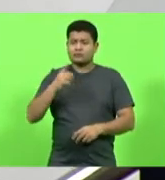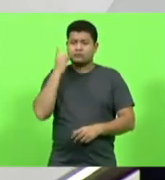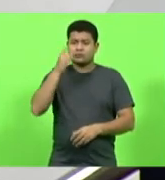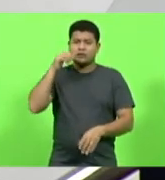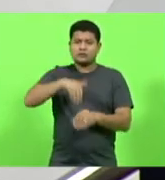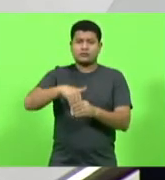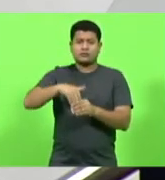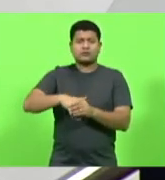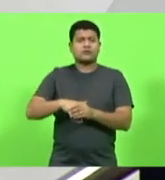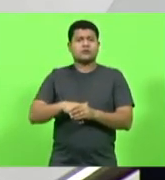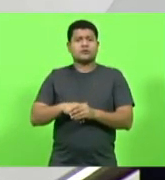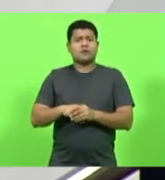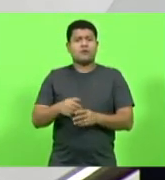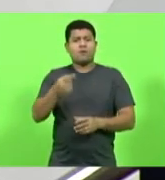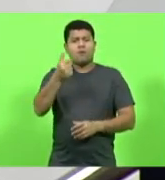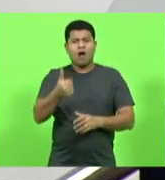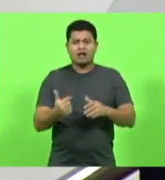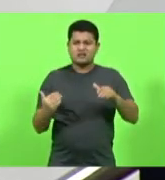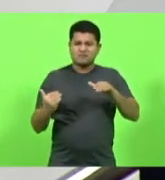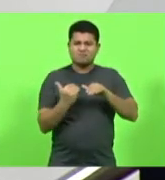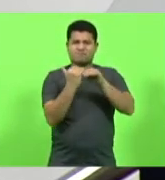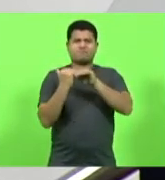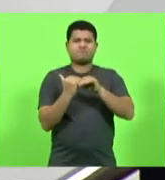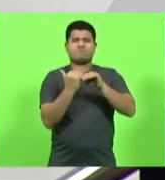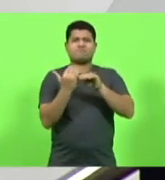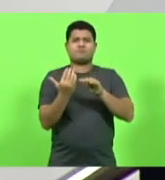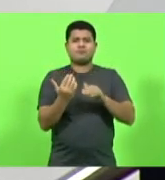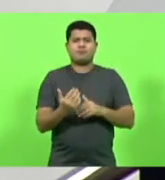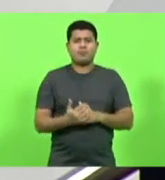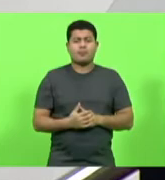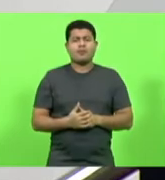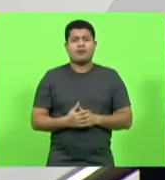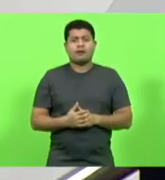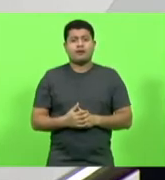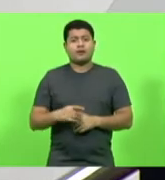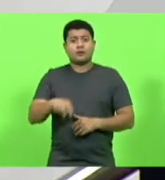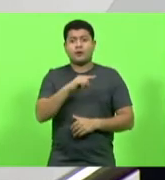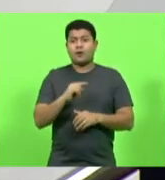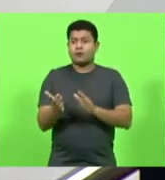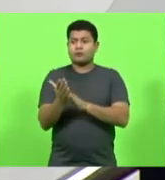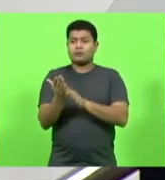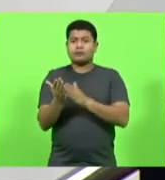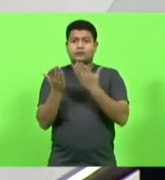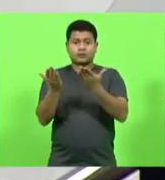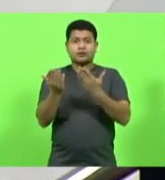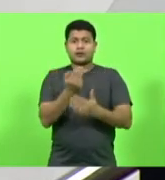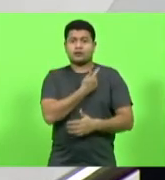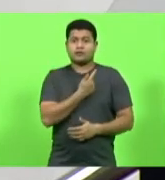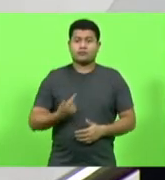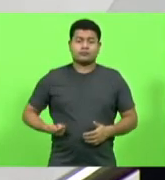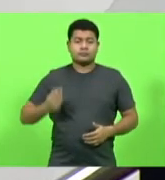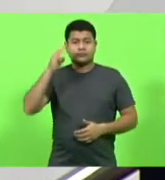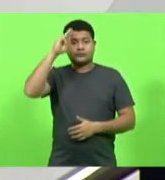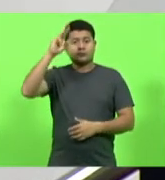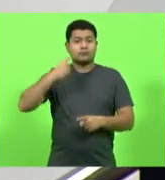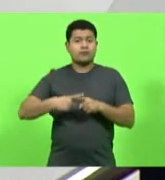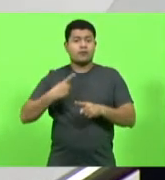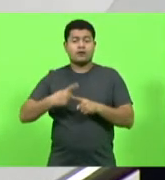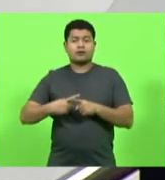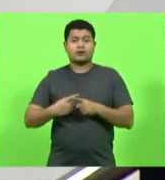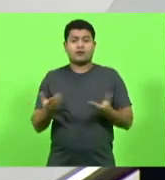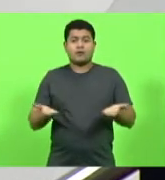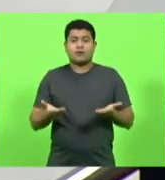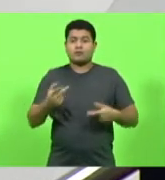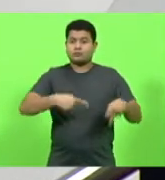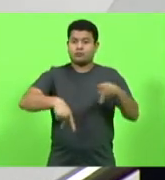lei do governador Carlos Moisés, que nós o aplaudimos, porque o povo de Santa Catarina hoje, ele